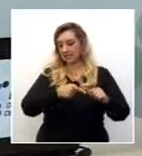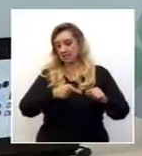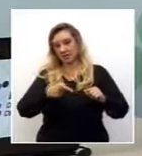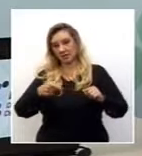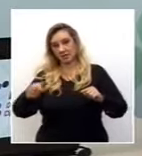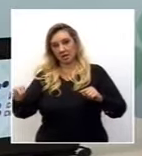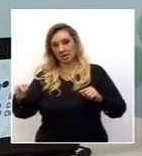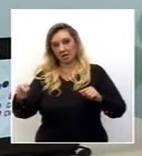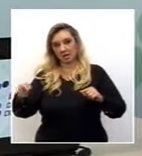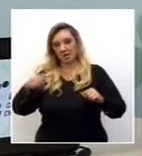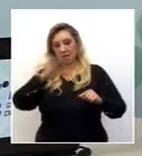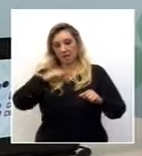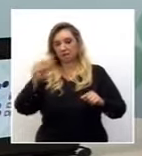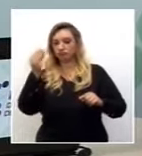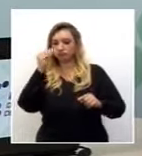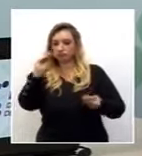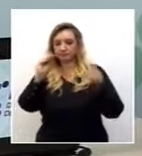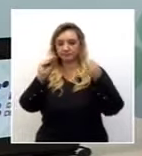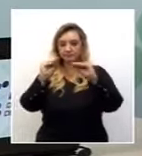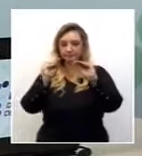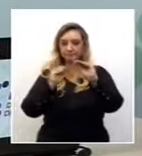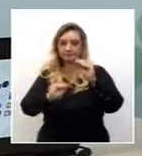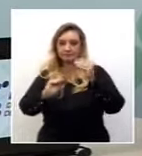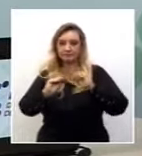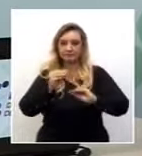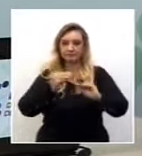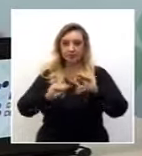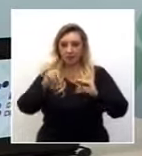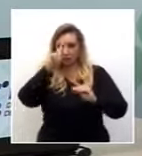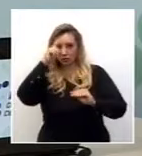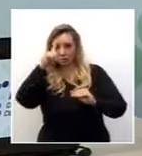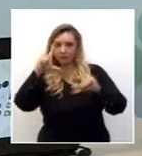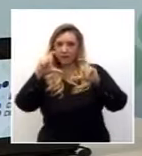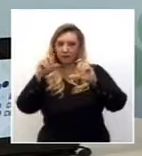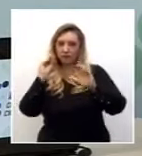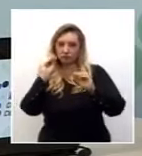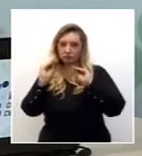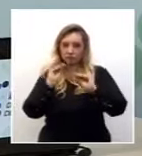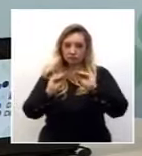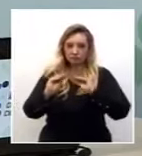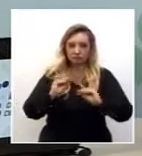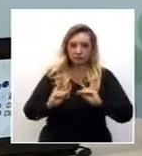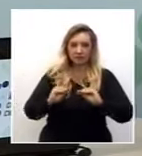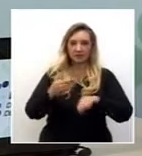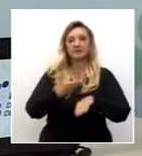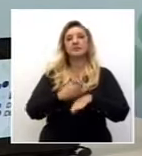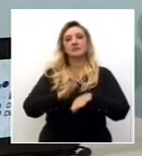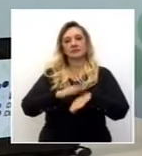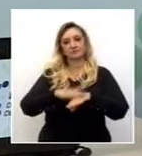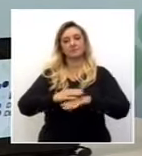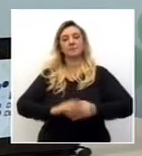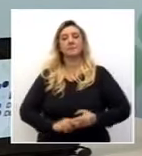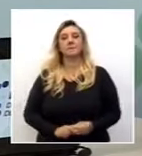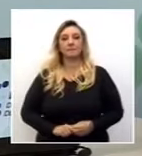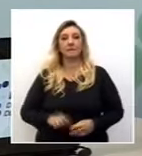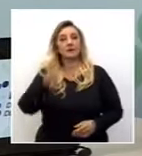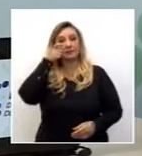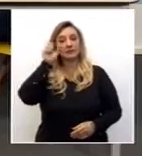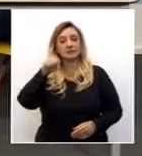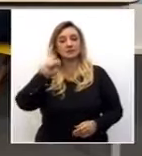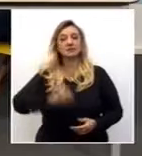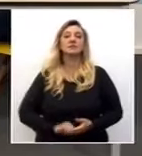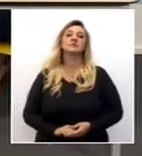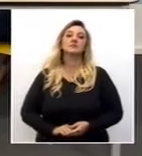alunos vão postando resoluções, vão colocando dúvidas, tirando foto, né? Das atividades que eles estão fazendo. É interessante. Um